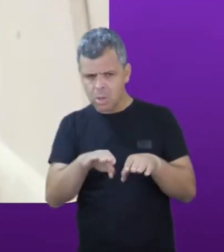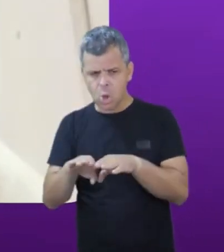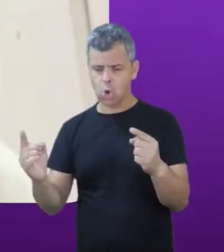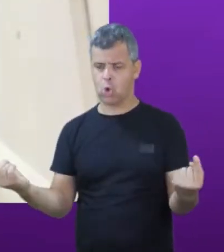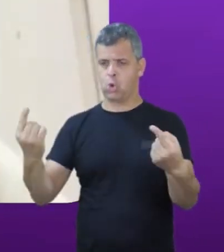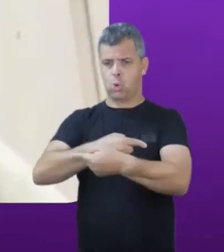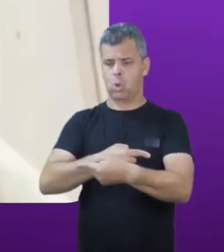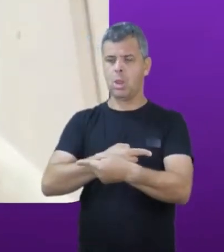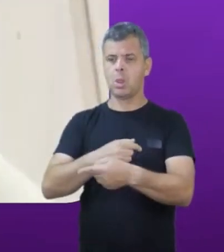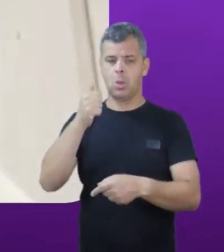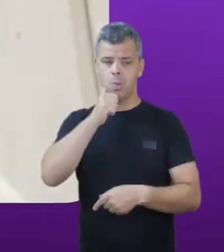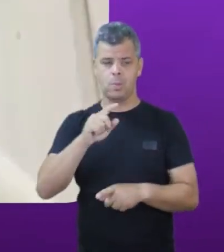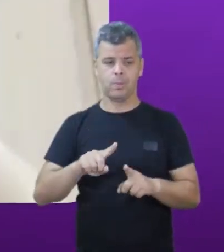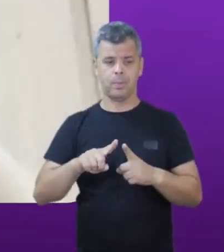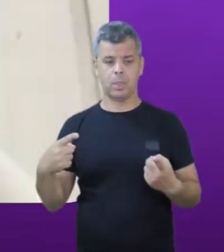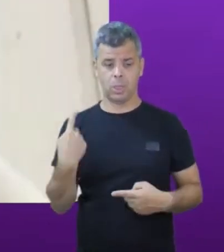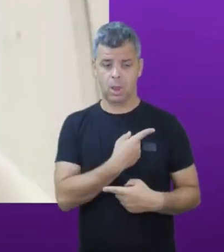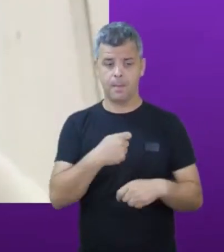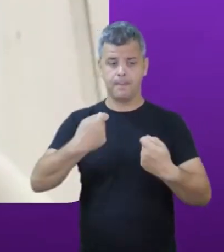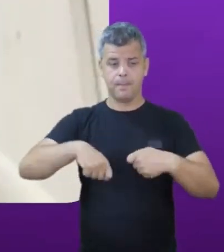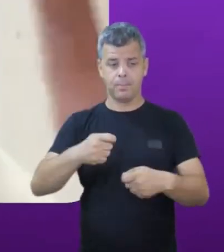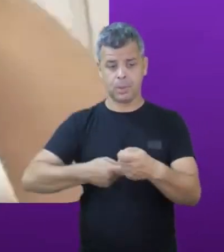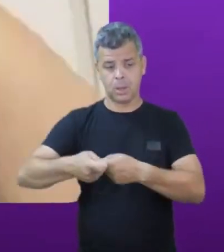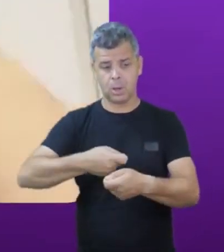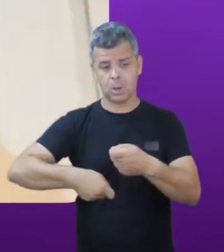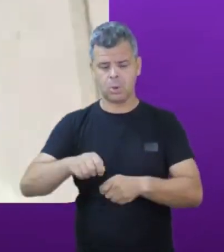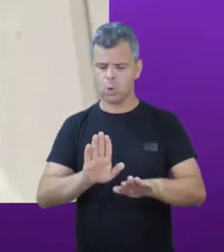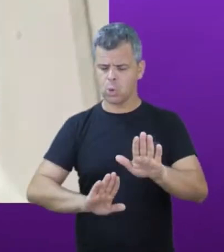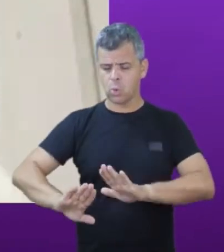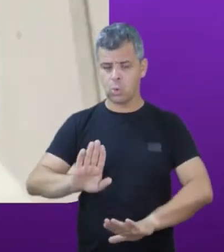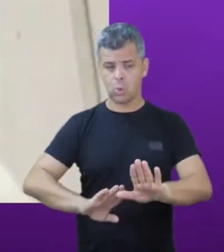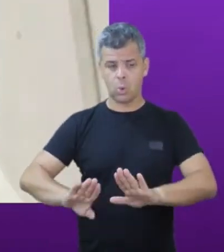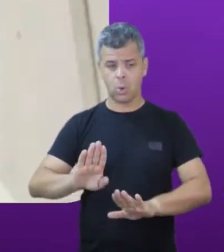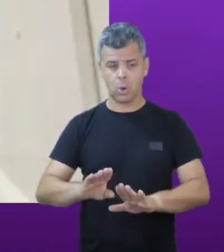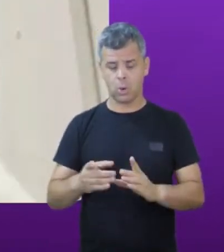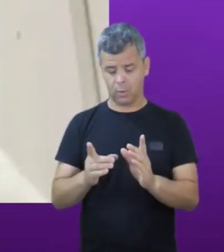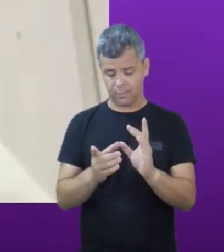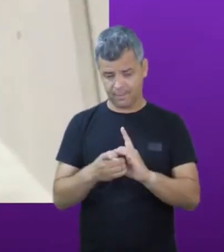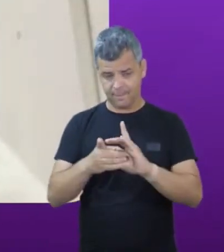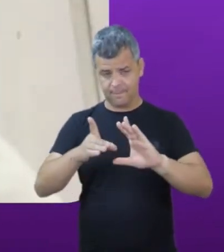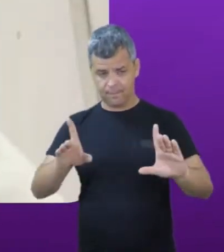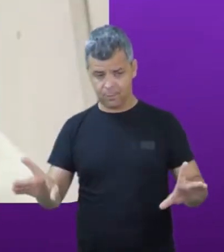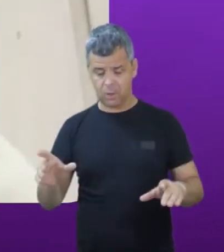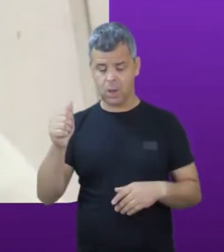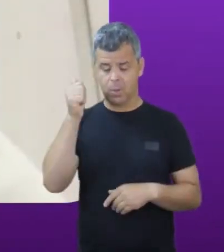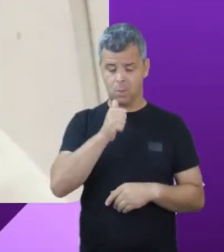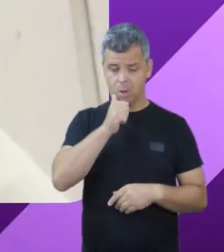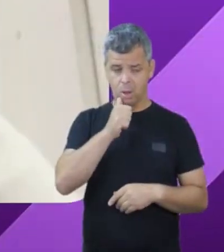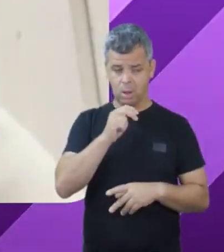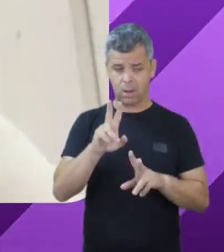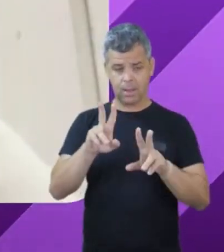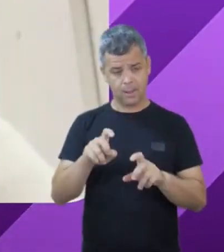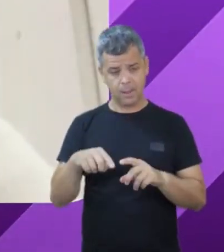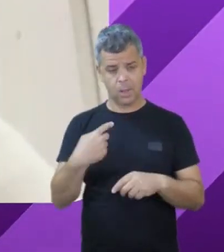homens e mulheres. E aí a gente precisa falar da economia do cuidado. Quando a gente fala de democracia, quando a gente fala de mulheres, a